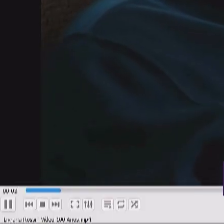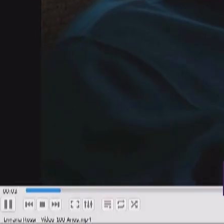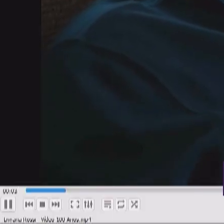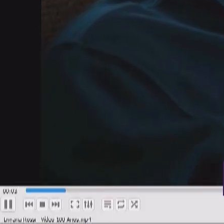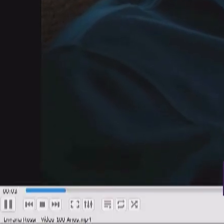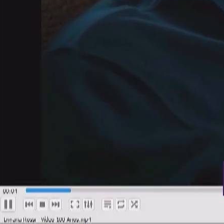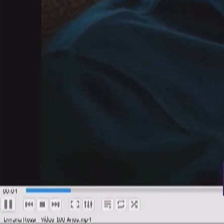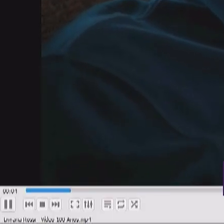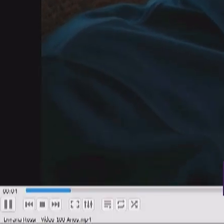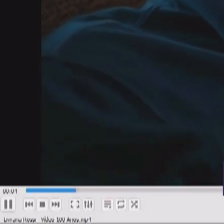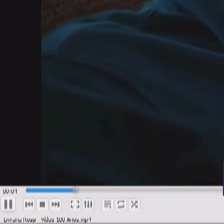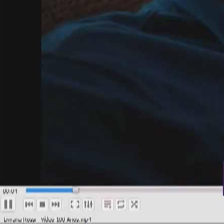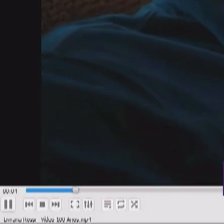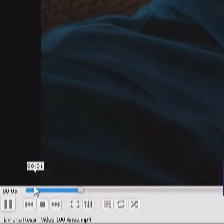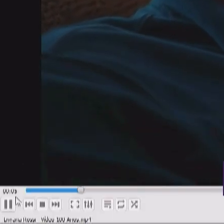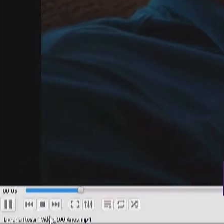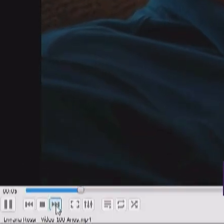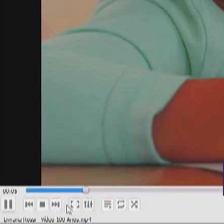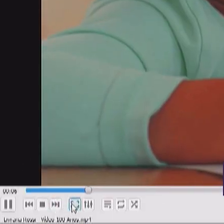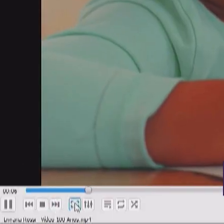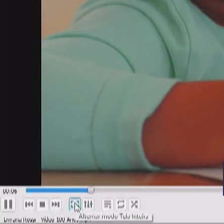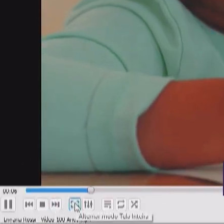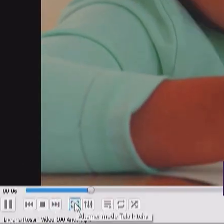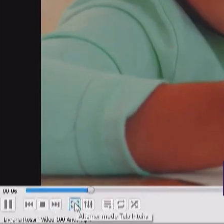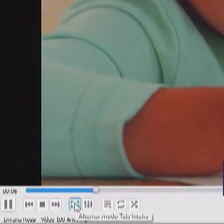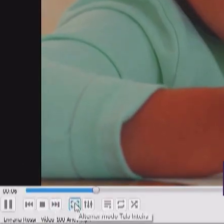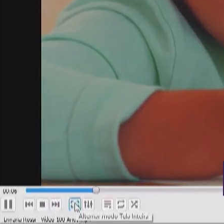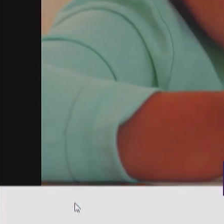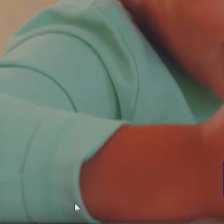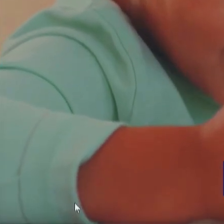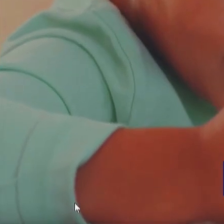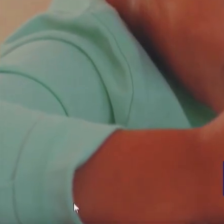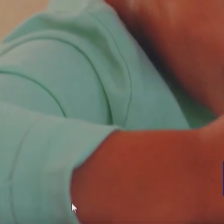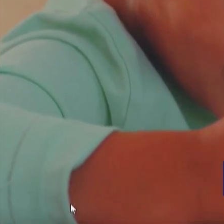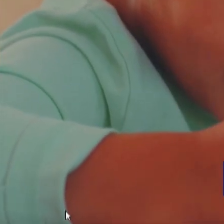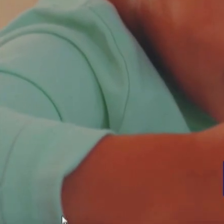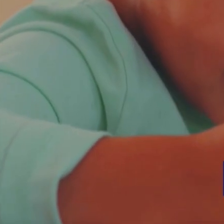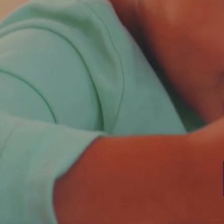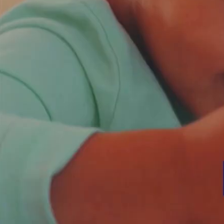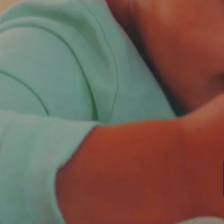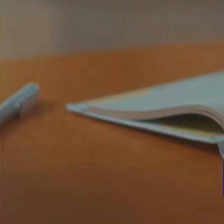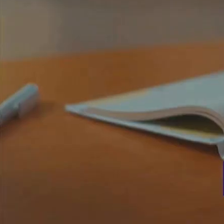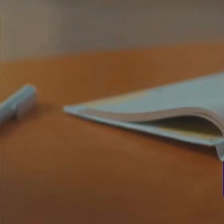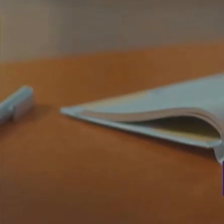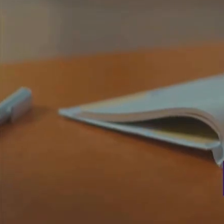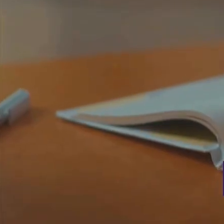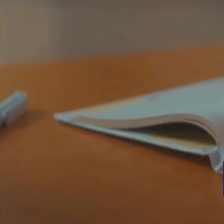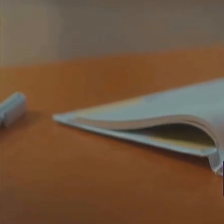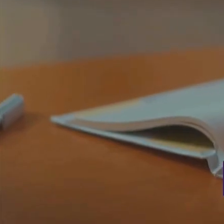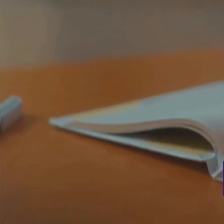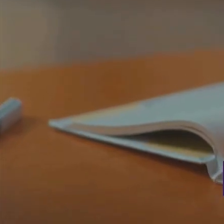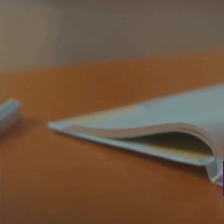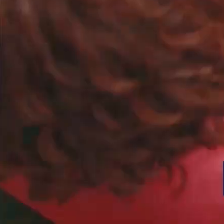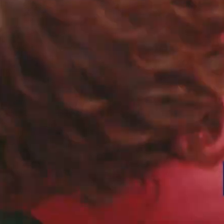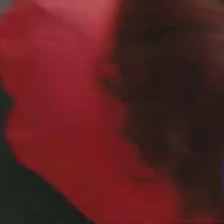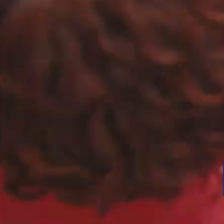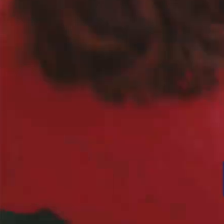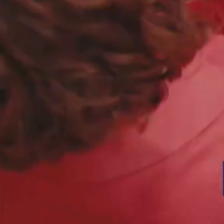histórias atravessam gerações, mudam junto com o tempo. Acompanham